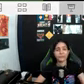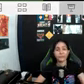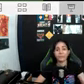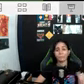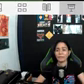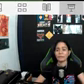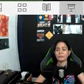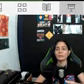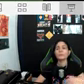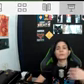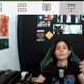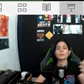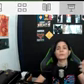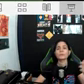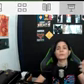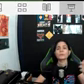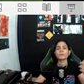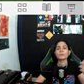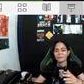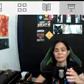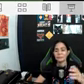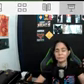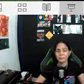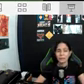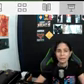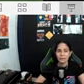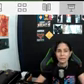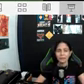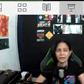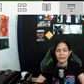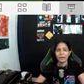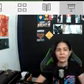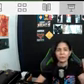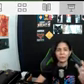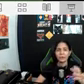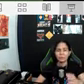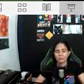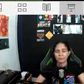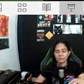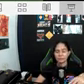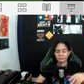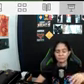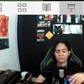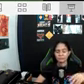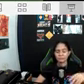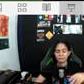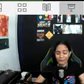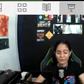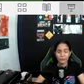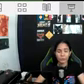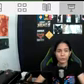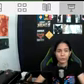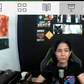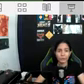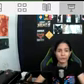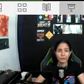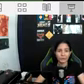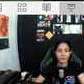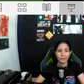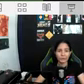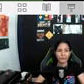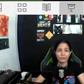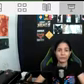Então, vejam como, dependendo do uso, eu posso estar utilizando pomada A ou a pomada B. Então, isso é muito comum